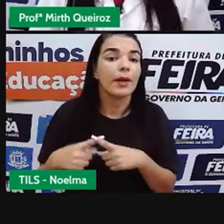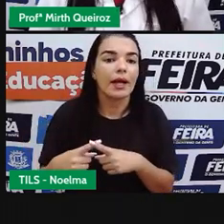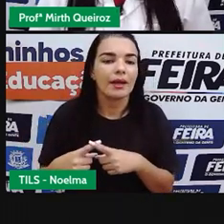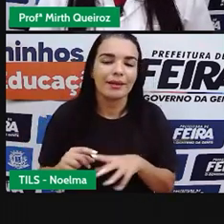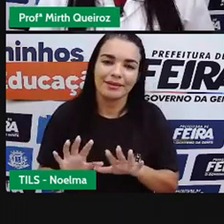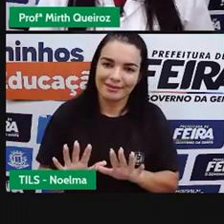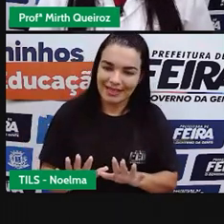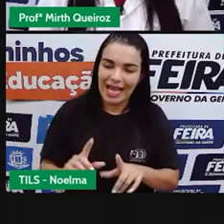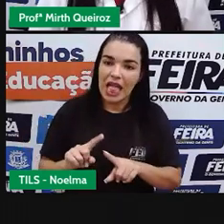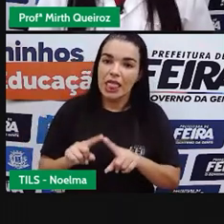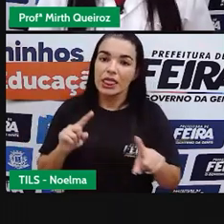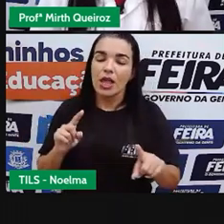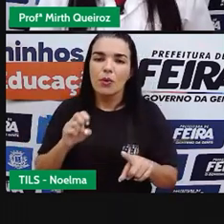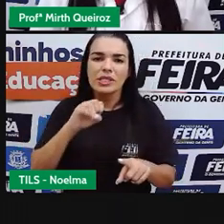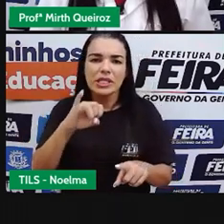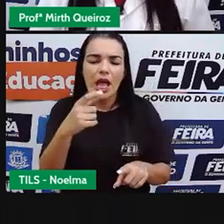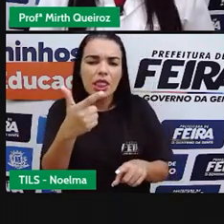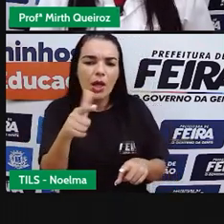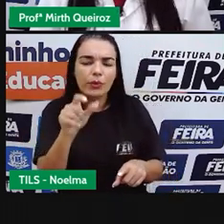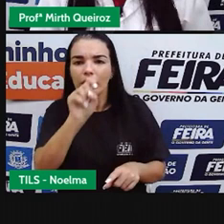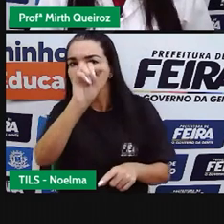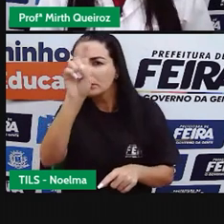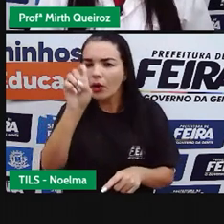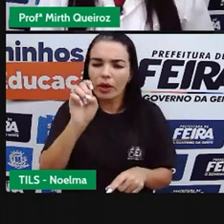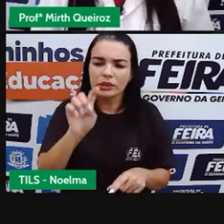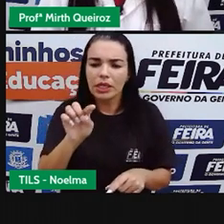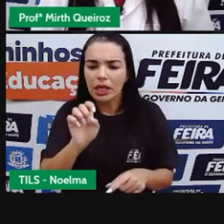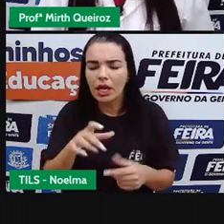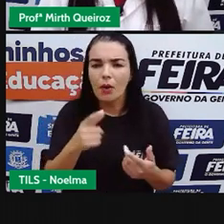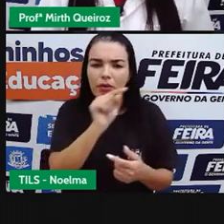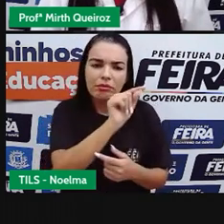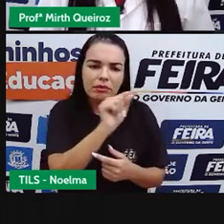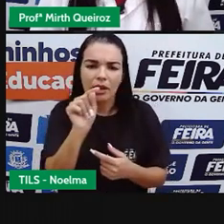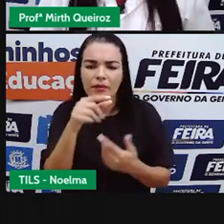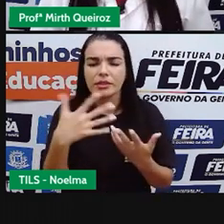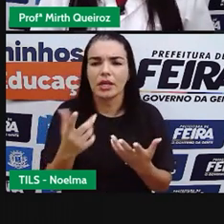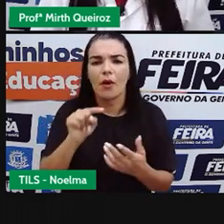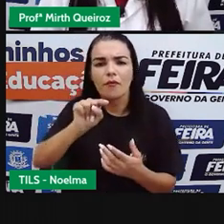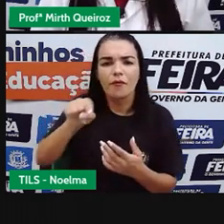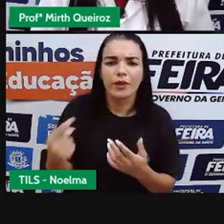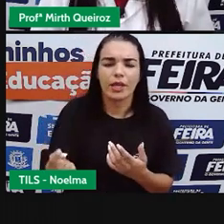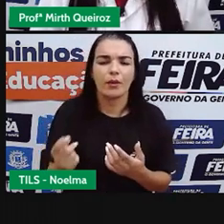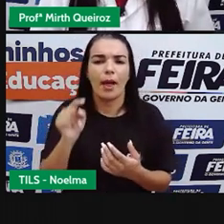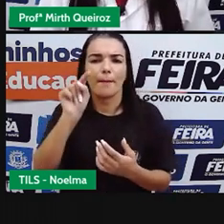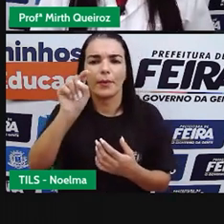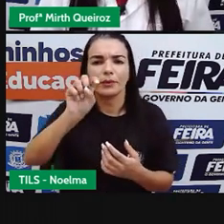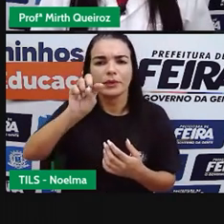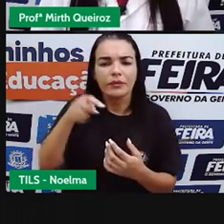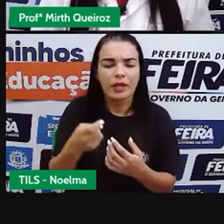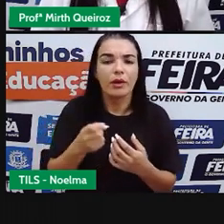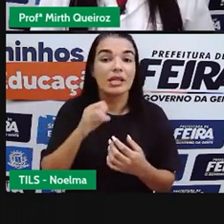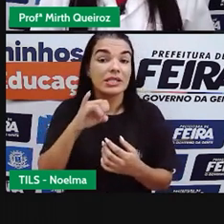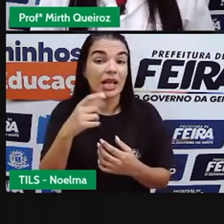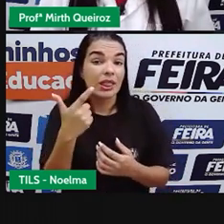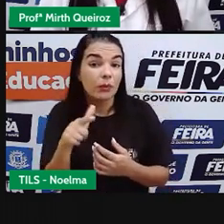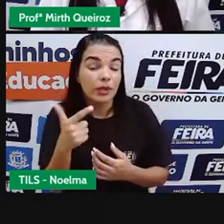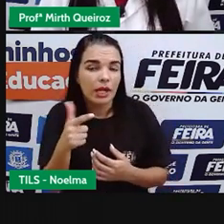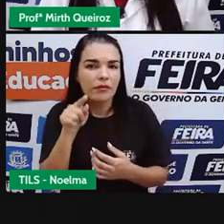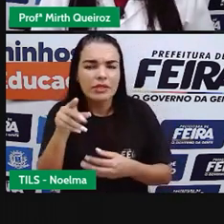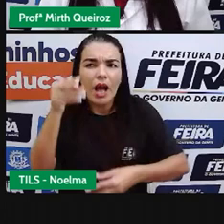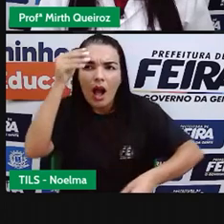nós conseguiríamos ler de forma correta esse diálogo? Nós conseguiríamos compreender